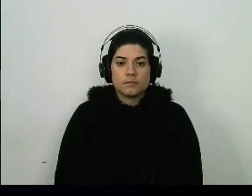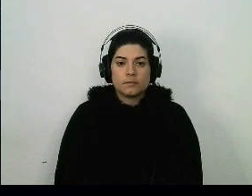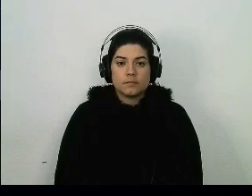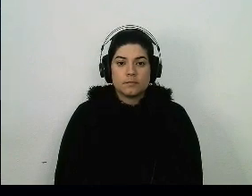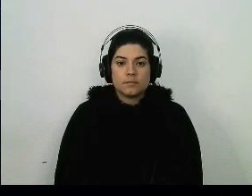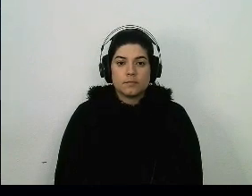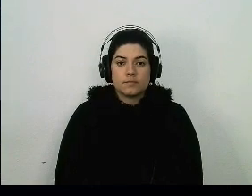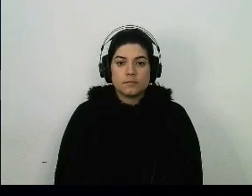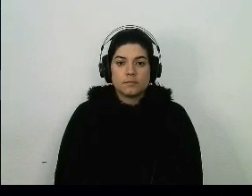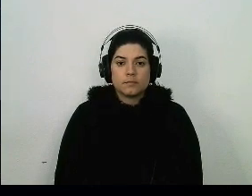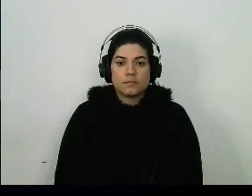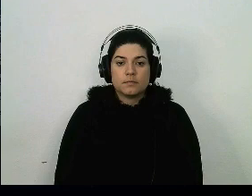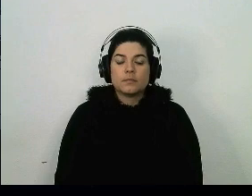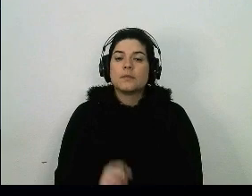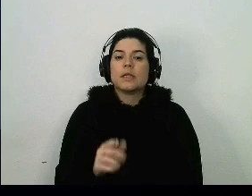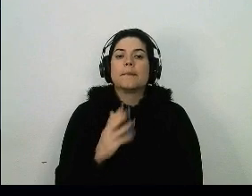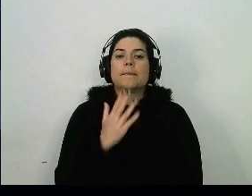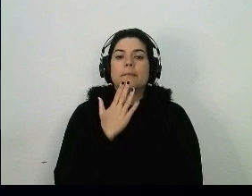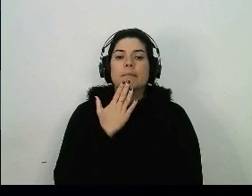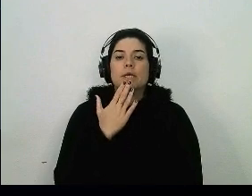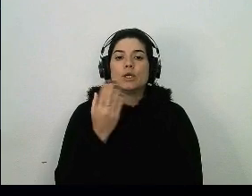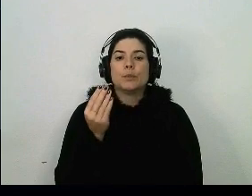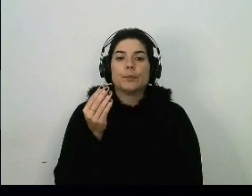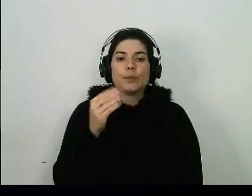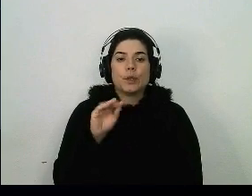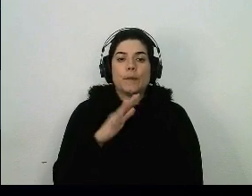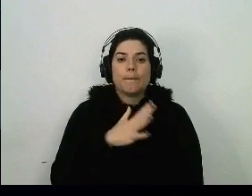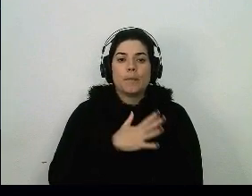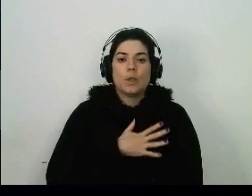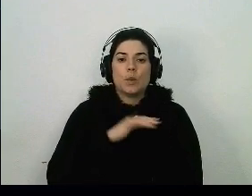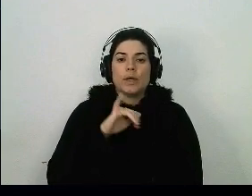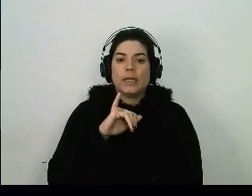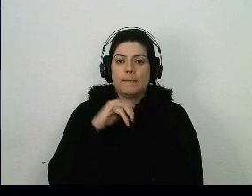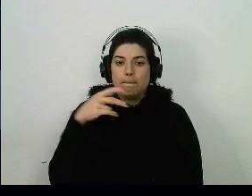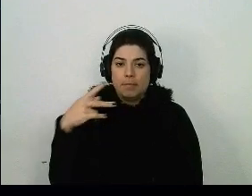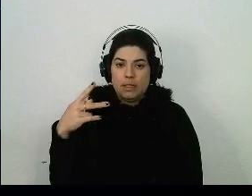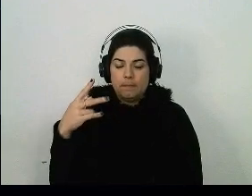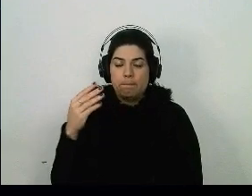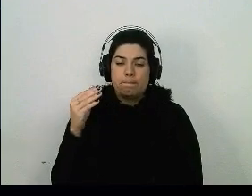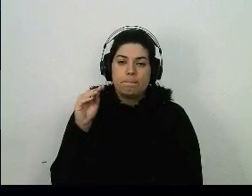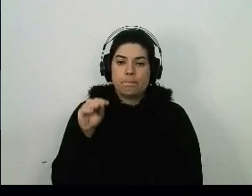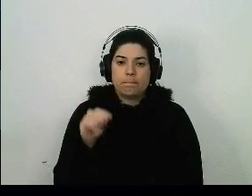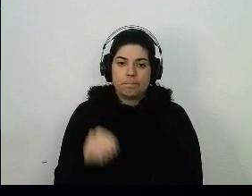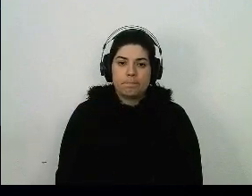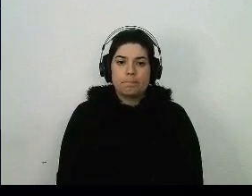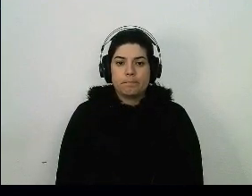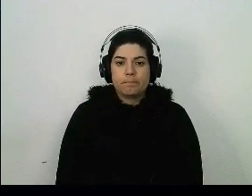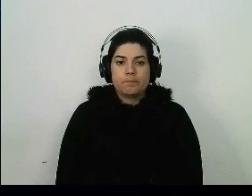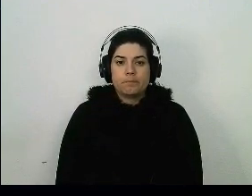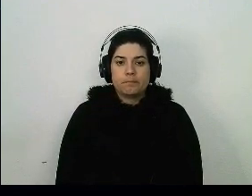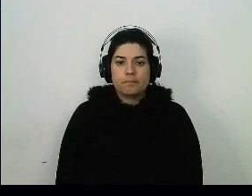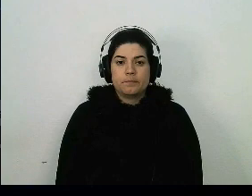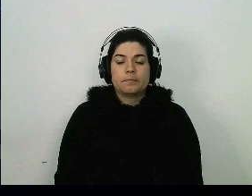Ele está pedindo para inserir o meu IP aqui. Adicionei. E